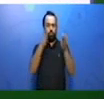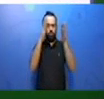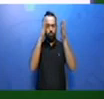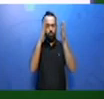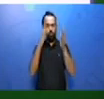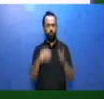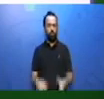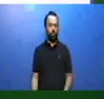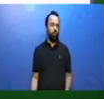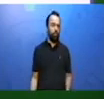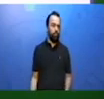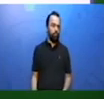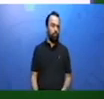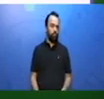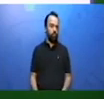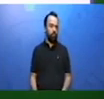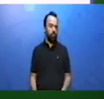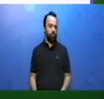Prédios.